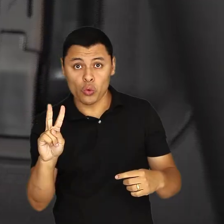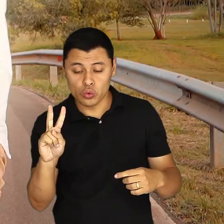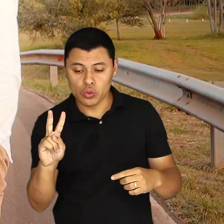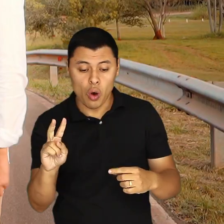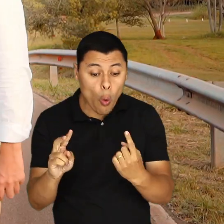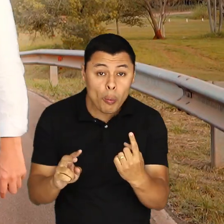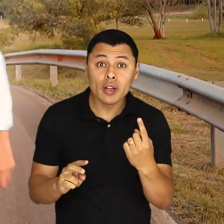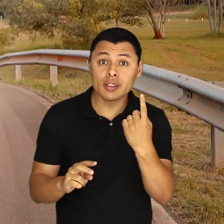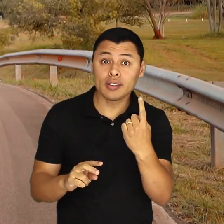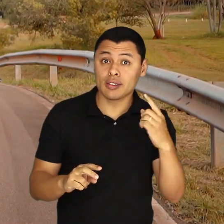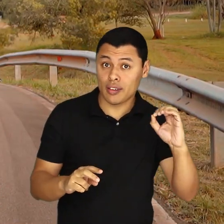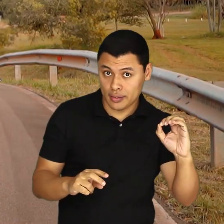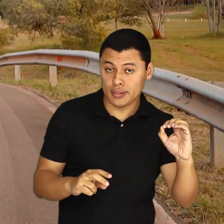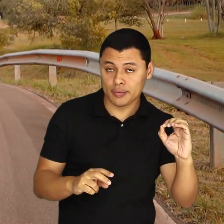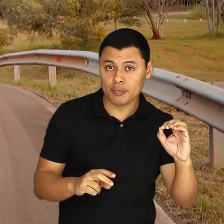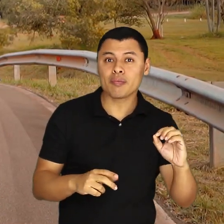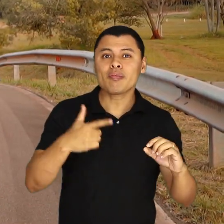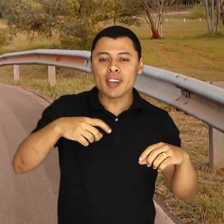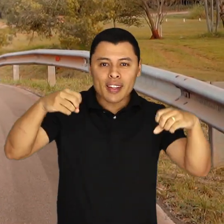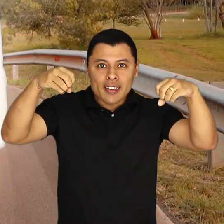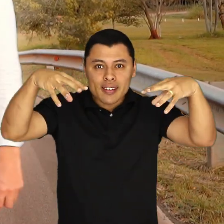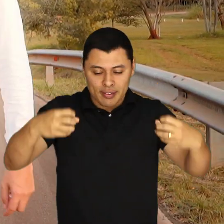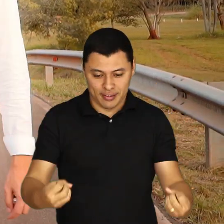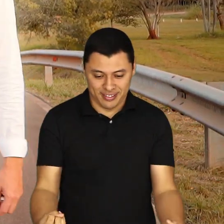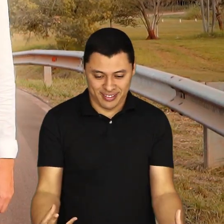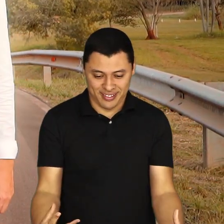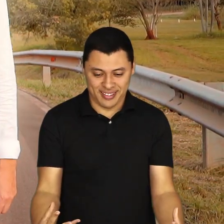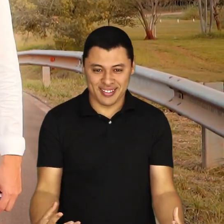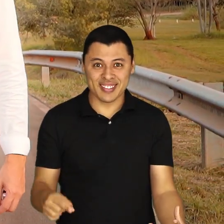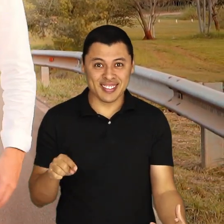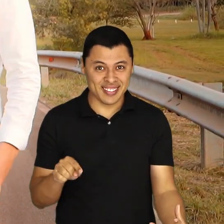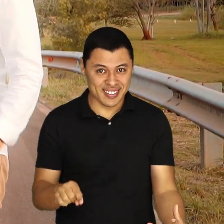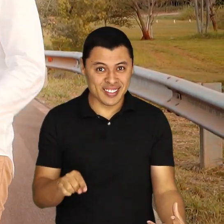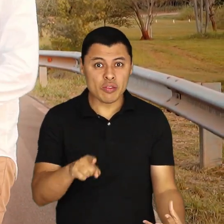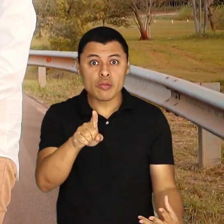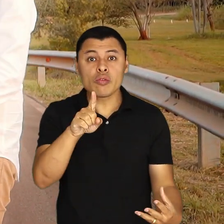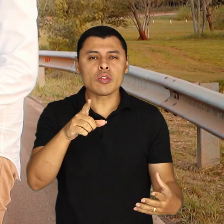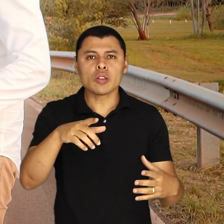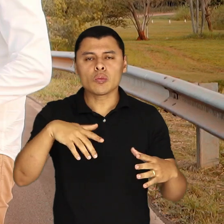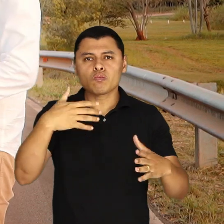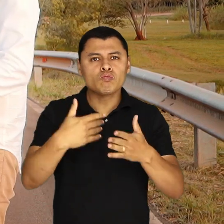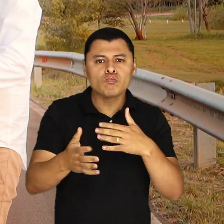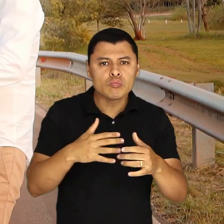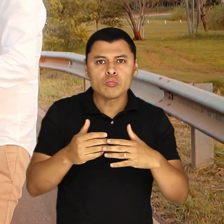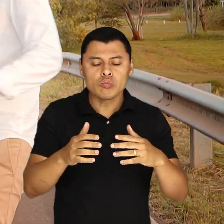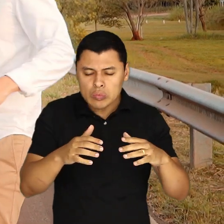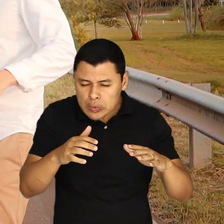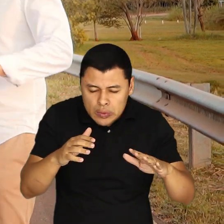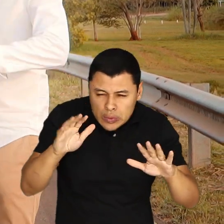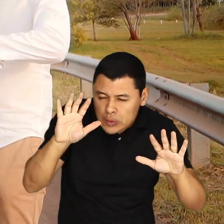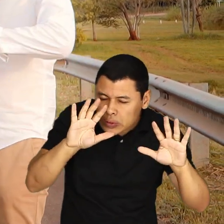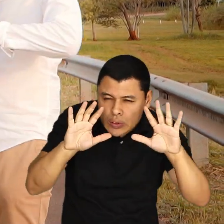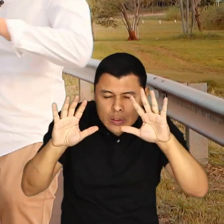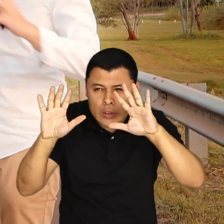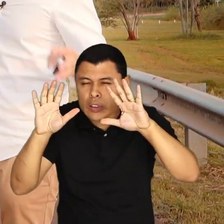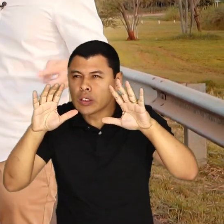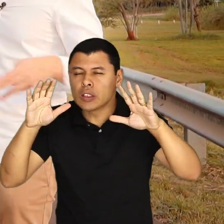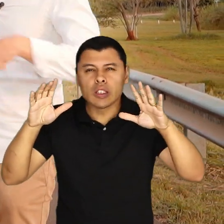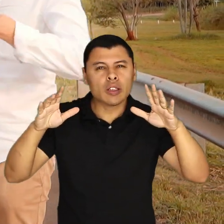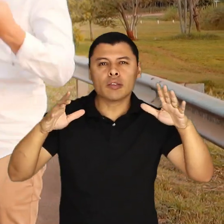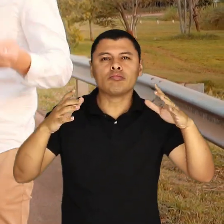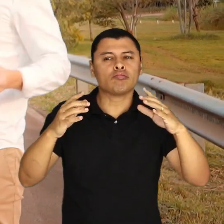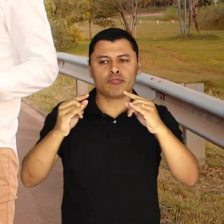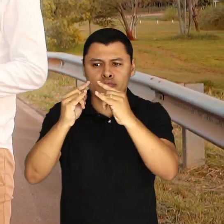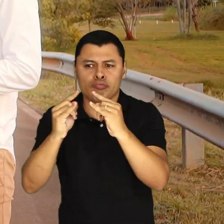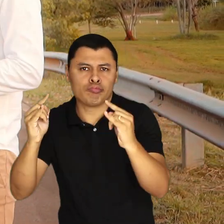uma 110, a gente tem essa iluminação aqui, que ilumina o chão, que ajuda você numa situação que for descer alguma coisa e está completamente